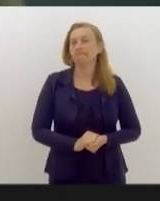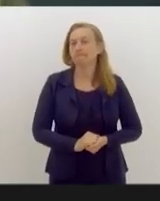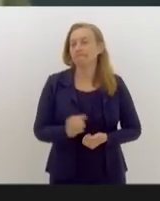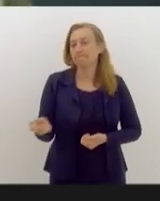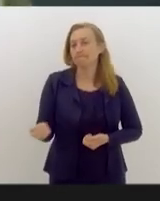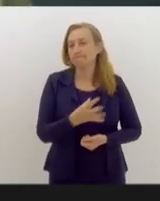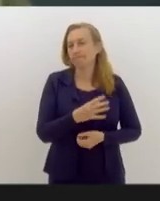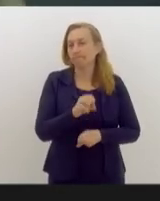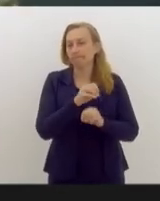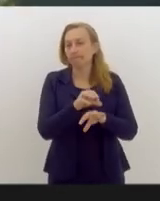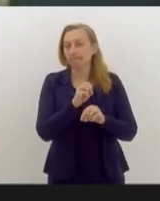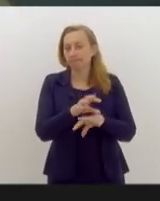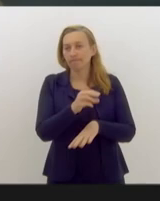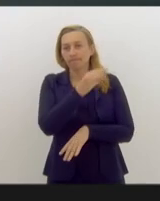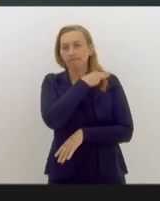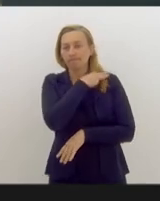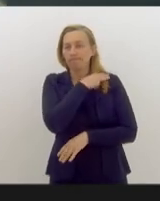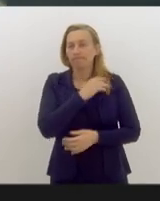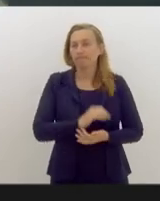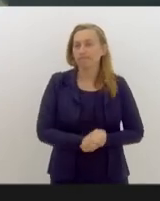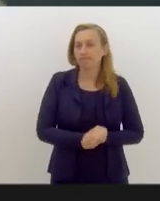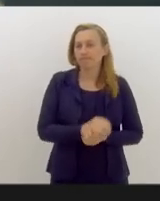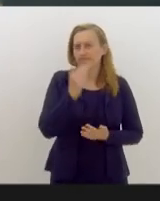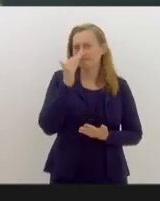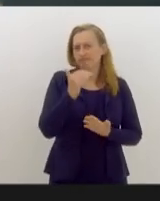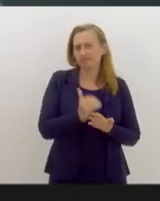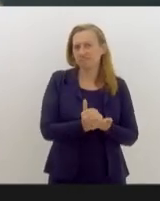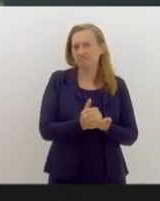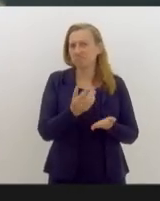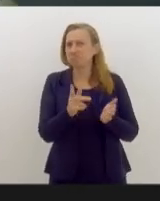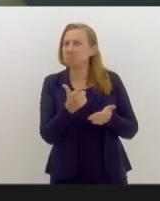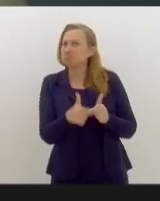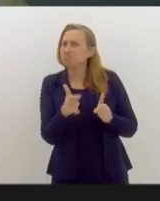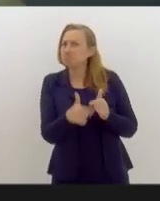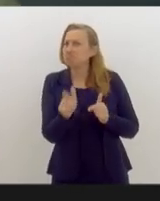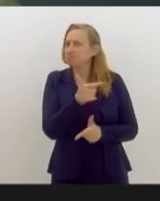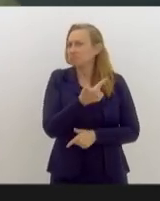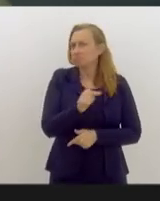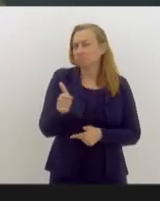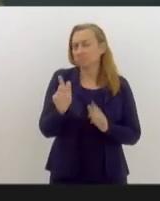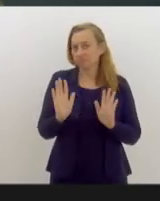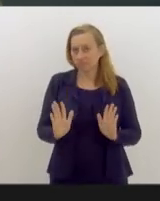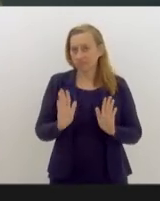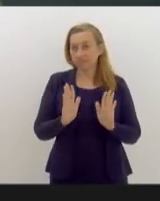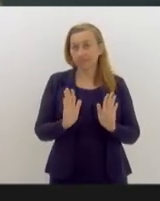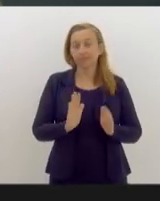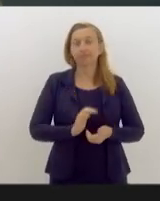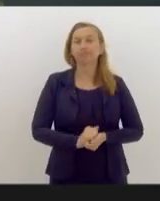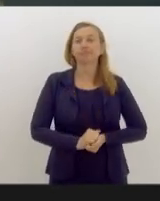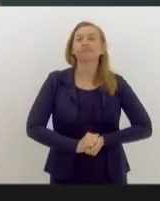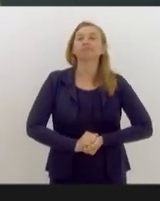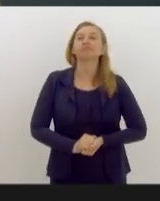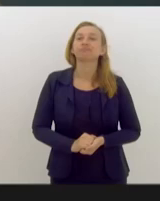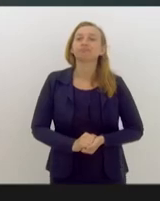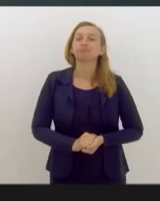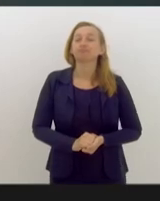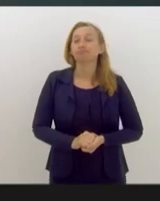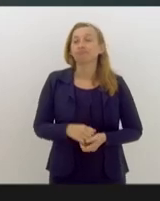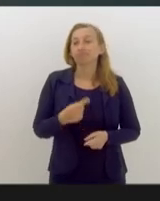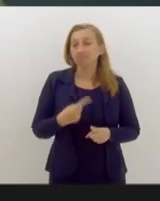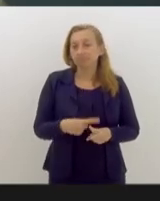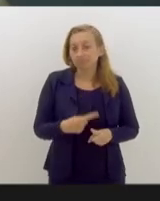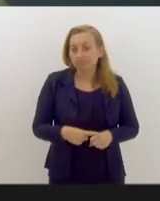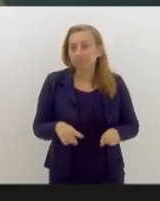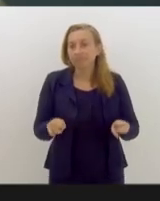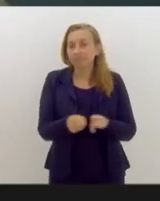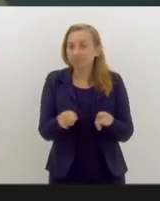em tese, não teria grandes problemas. Não teria grandes problemas, em tese, entendeu? Porque a gente